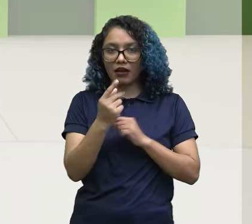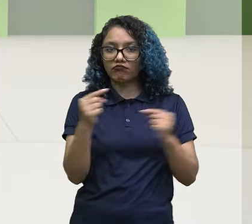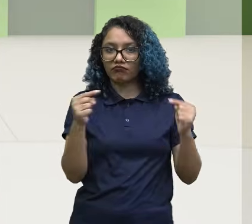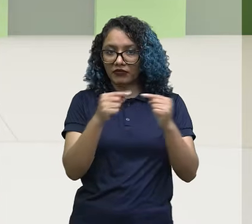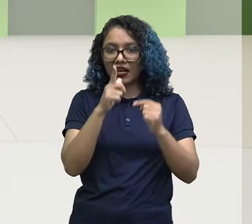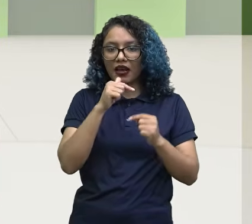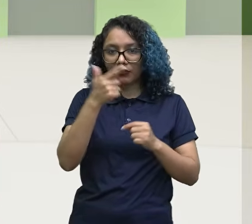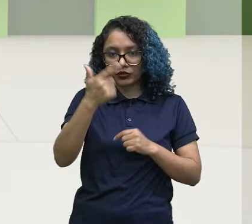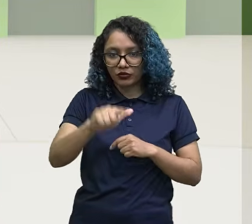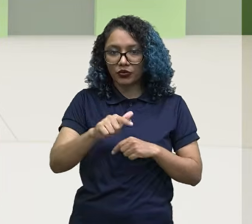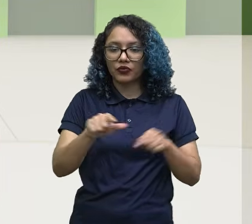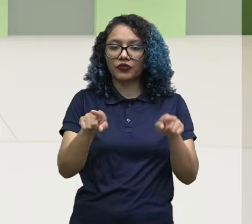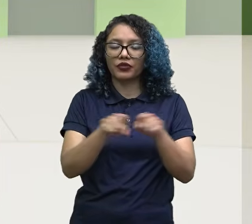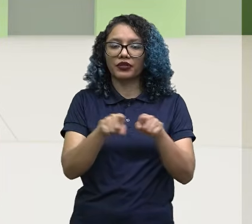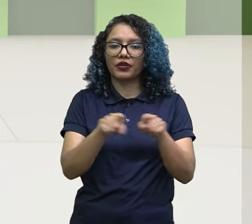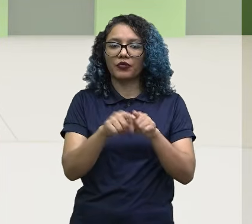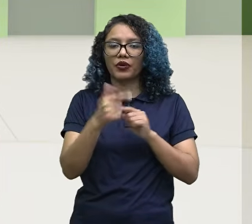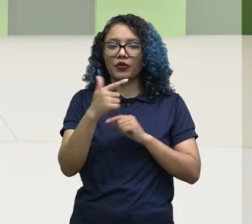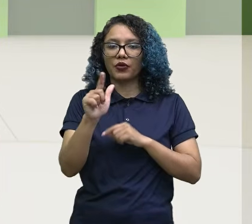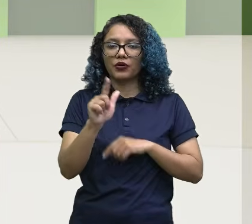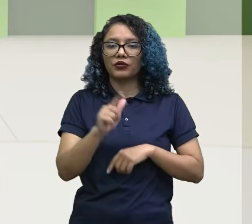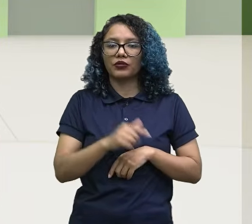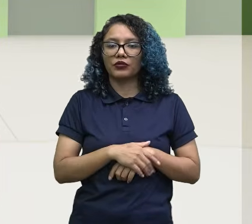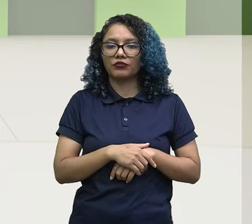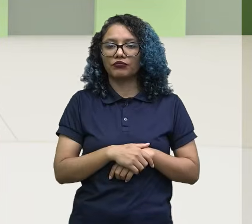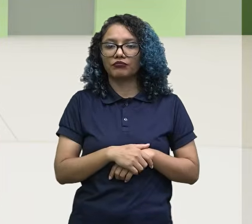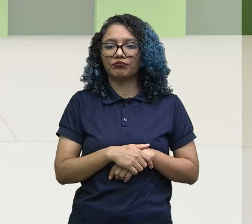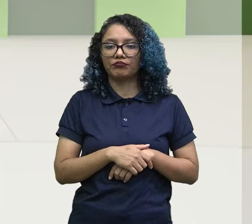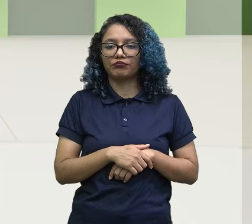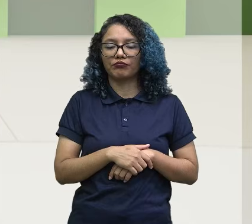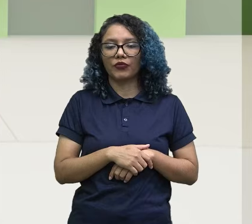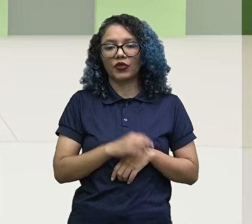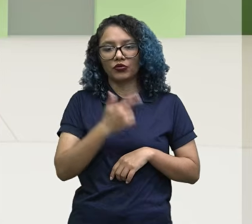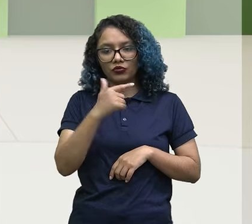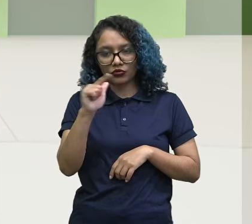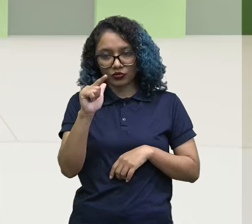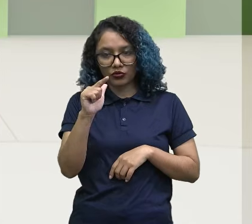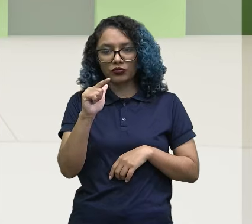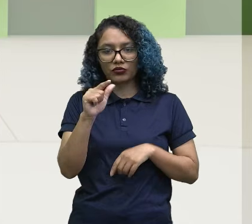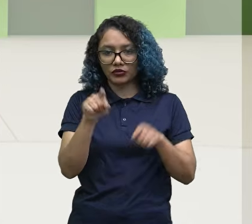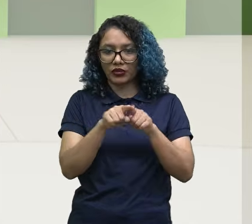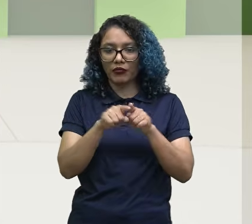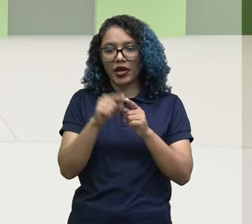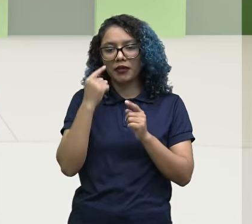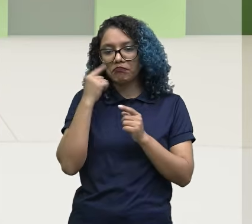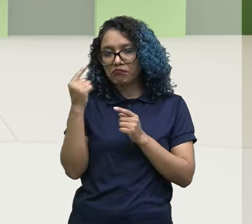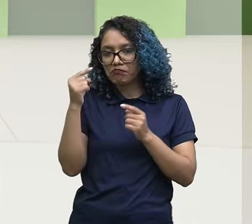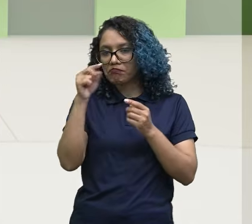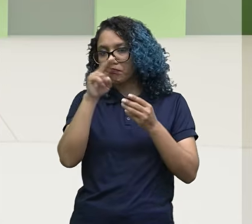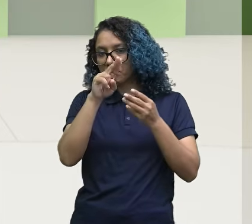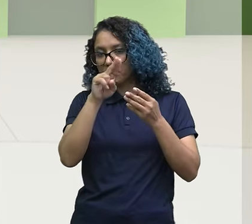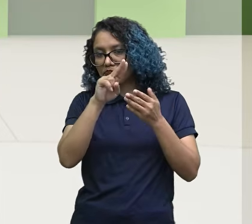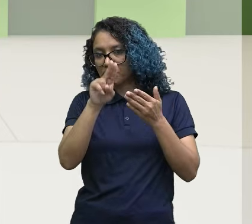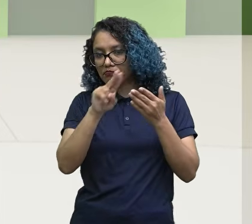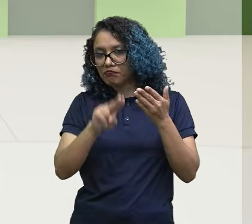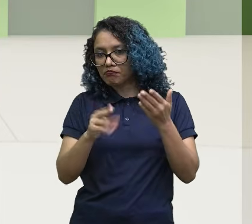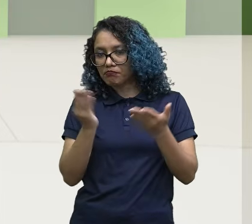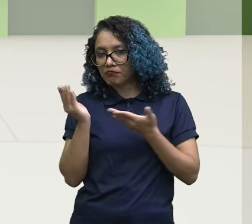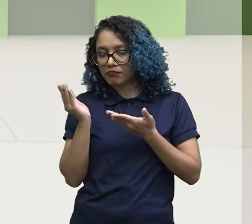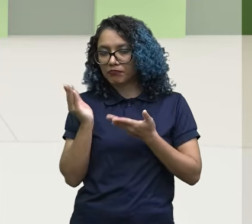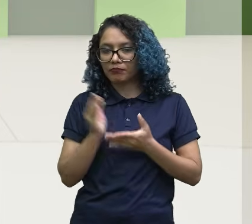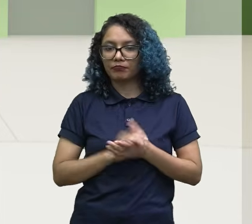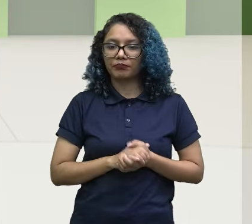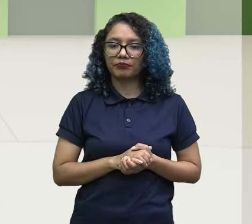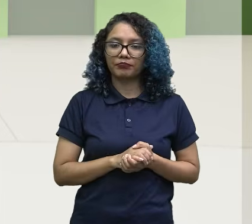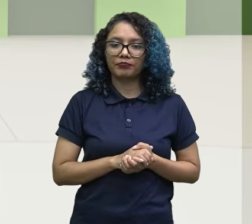né? Novamente. E aí tem os ânions oxigenados e fluoretados. A ideia é o seguinte, olha.